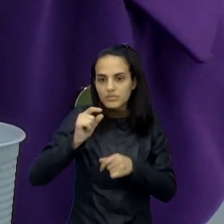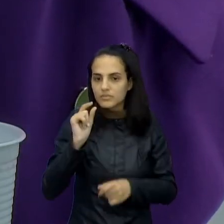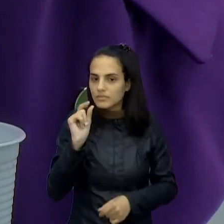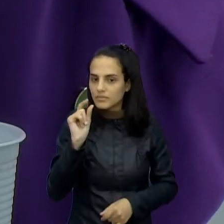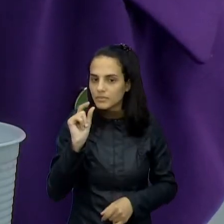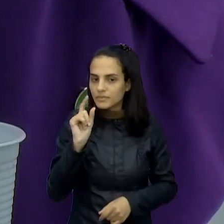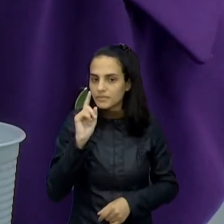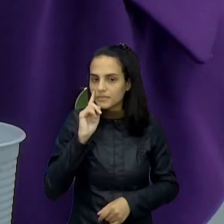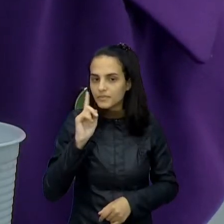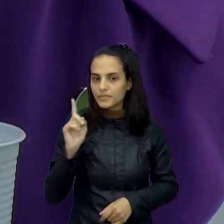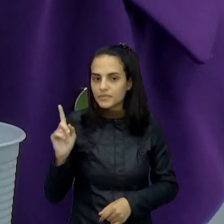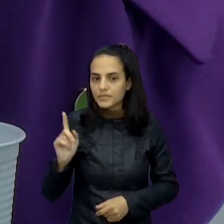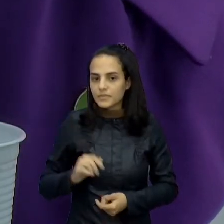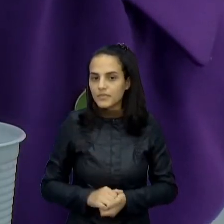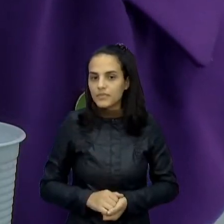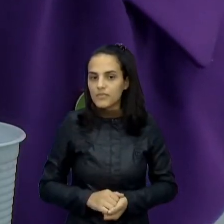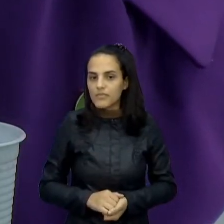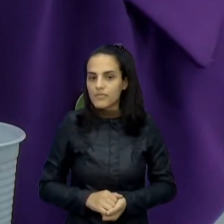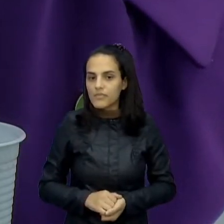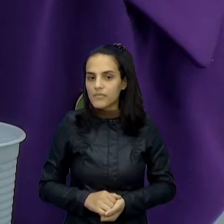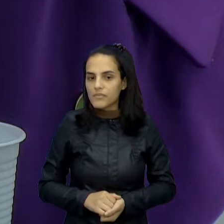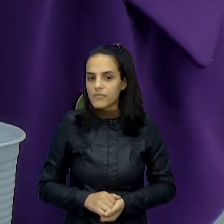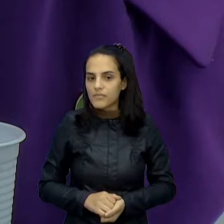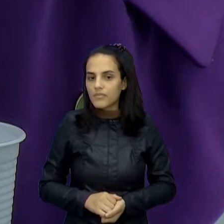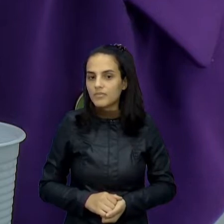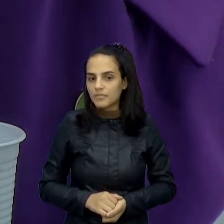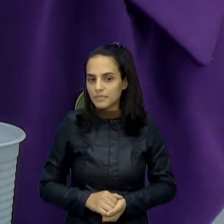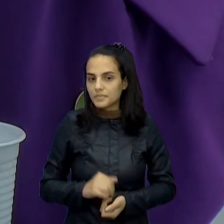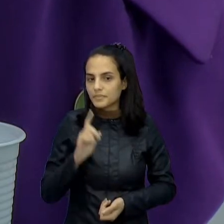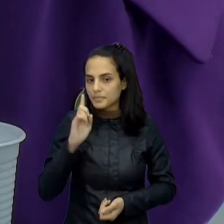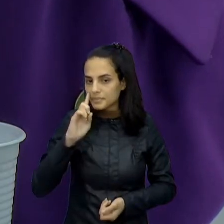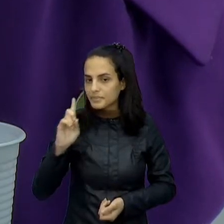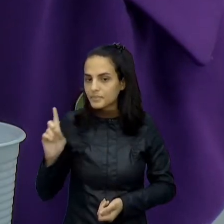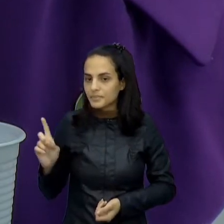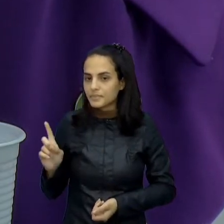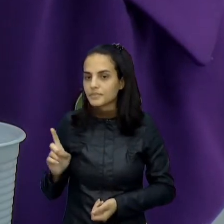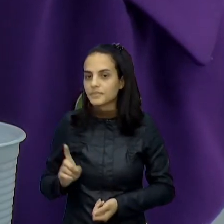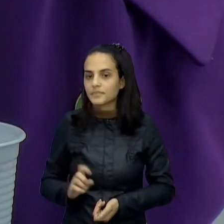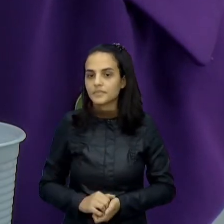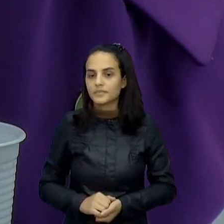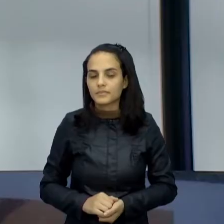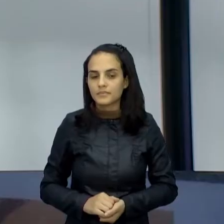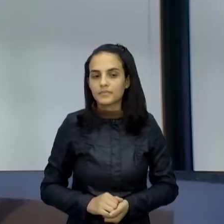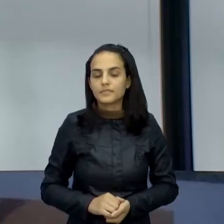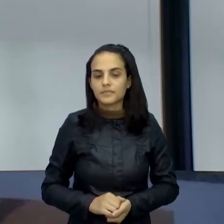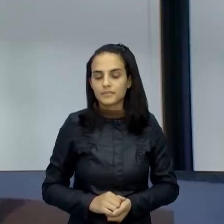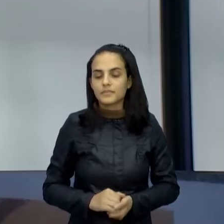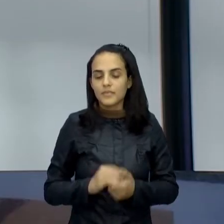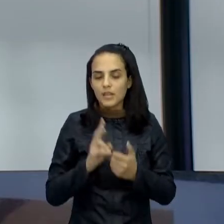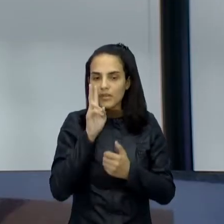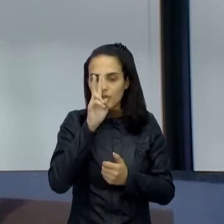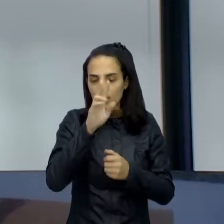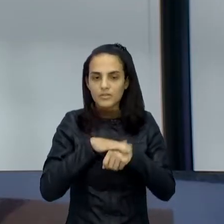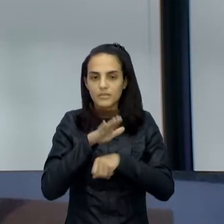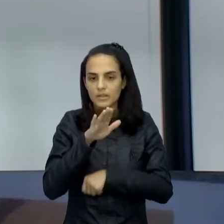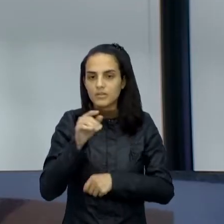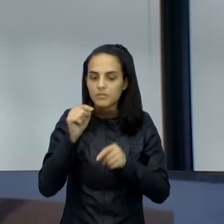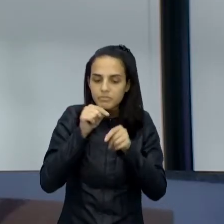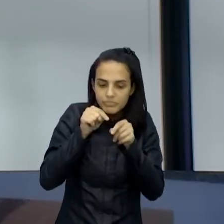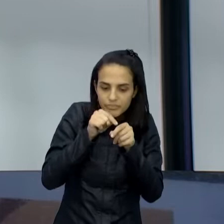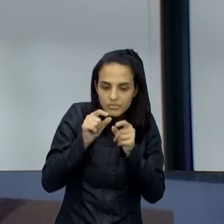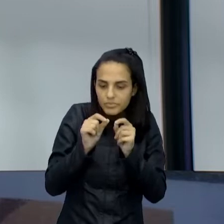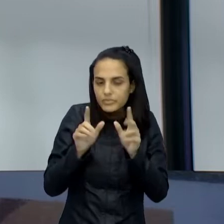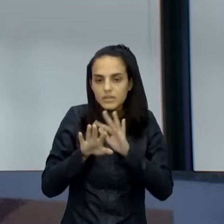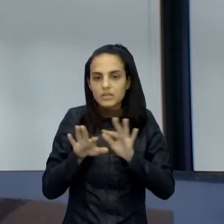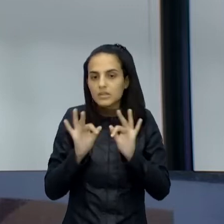esse furo aqui mais para cima, onde é mais grosso, essa latinha é mais resistente, então você faz esse pequeno